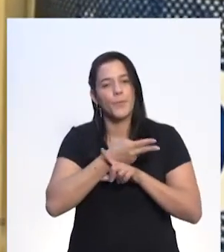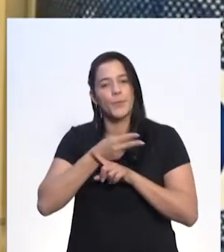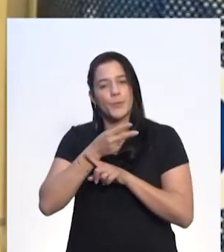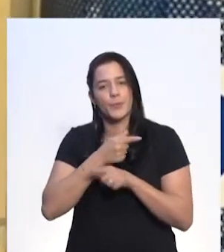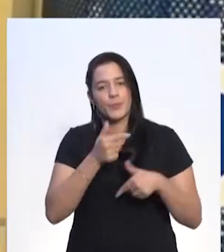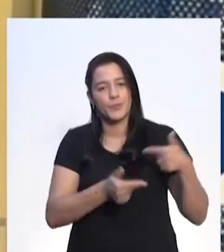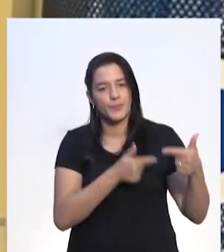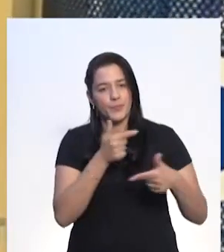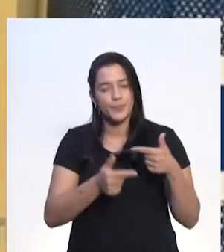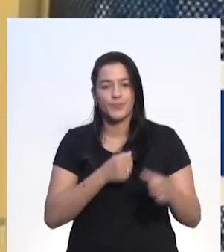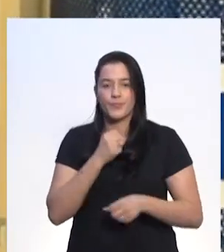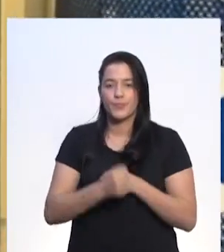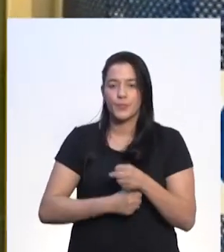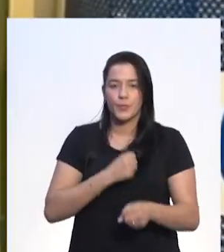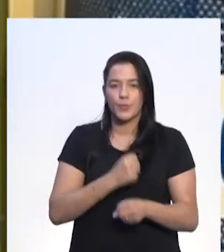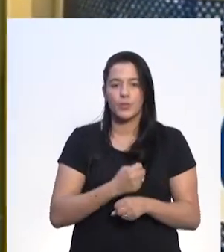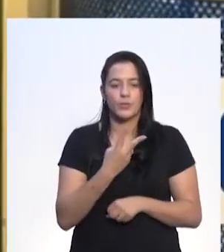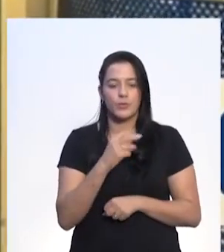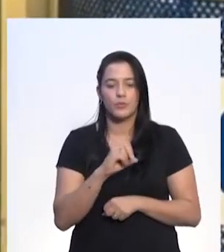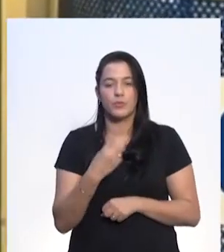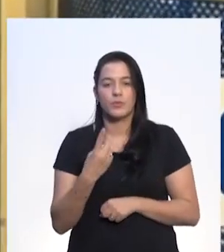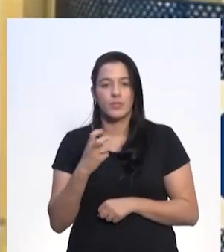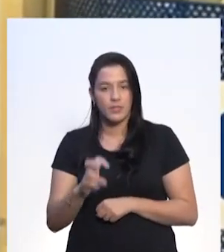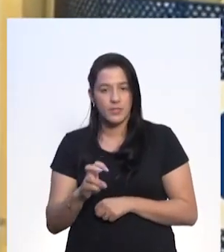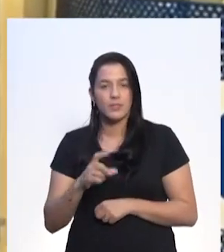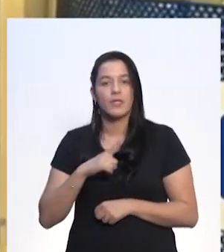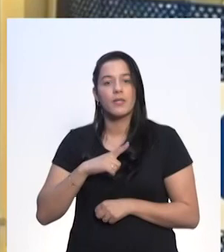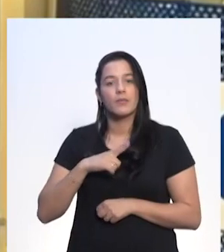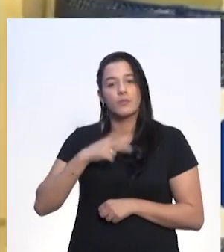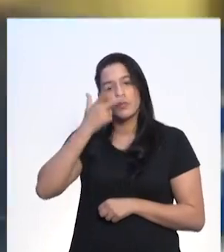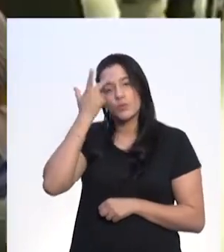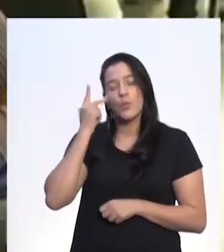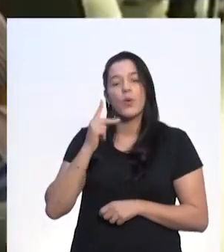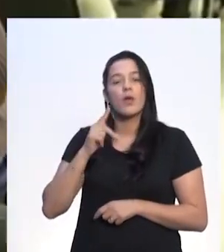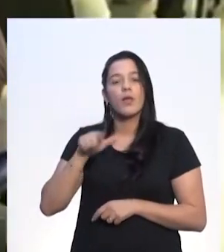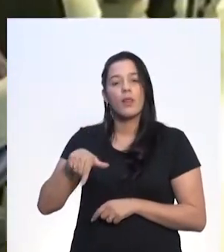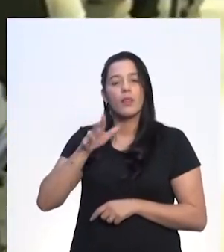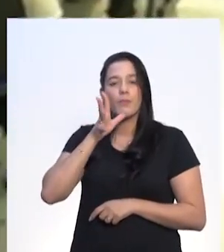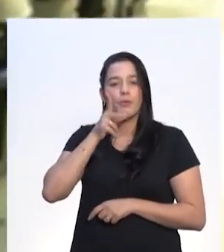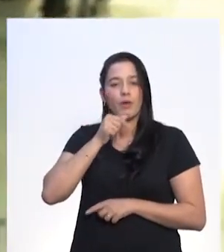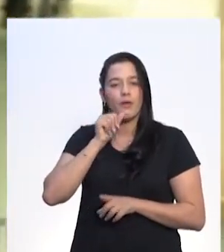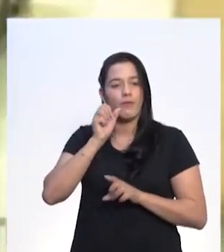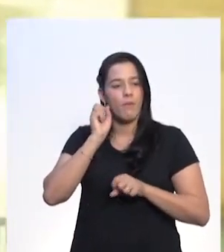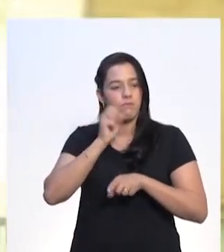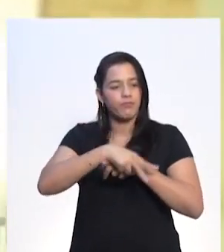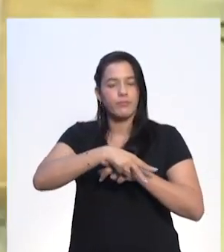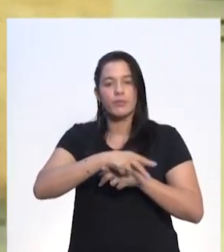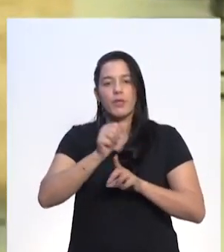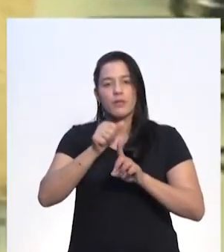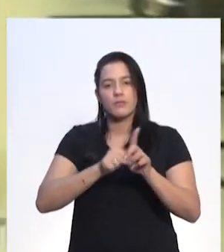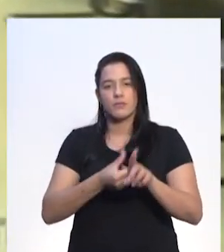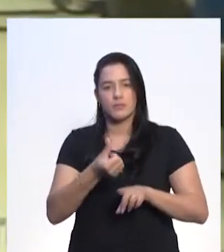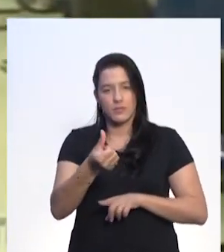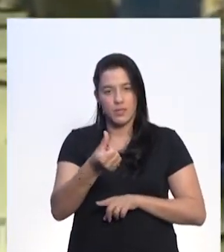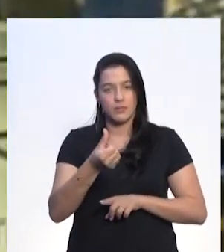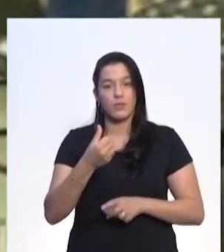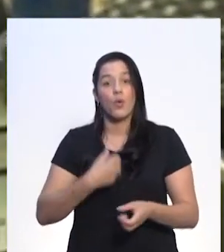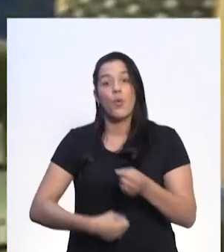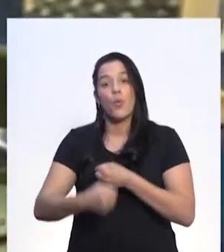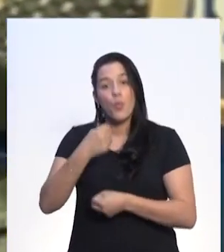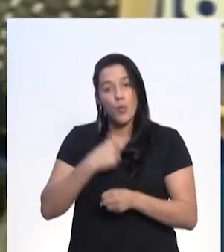2015, 75% das pessoas demoravam até 6 meses para conseguir um novo emprego. No ano passado, este número caiu